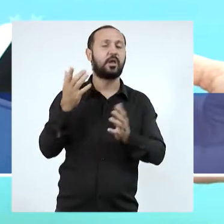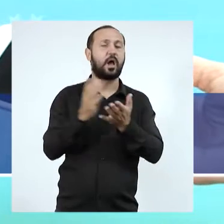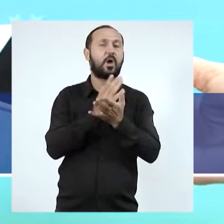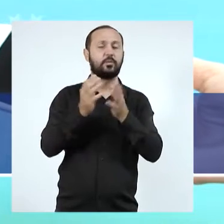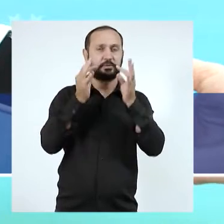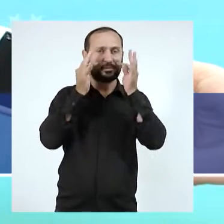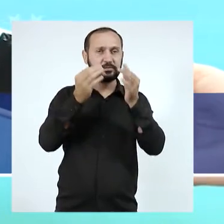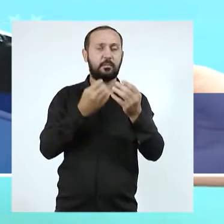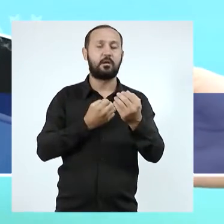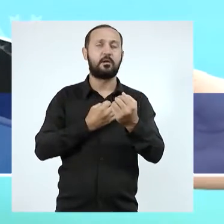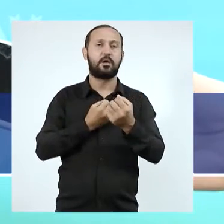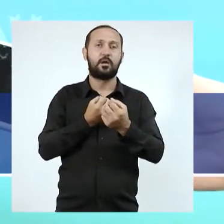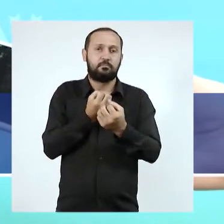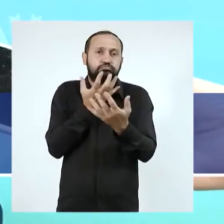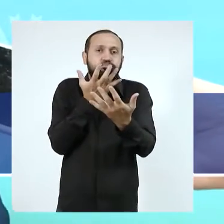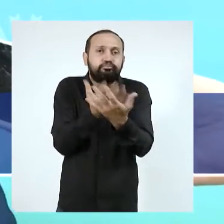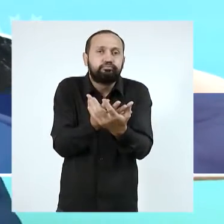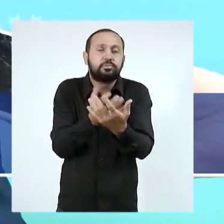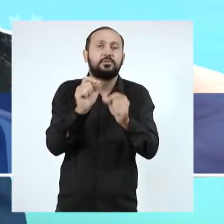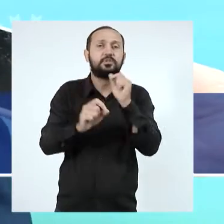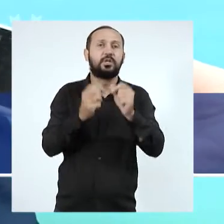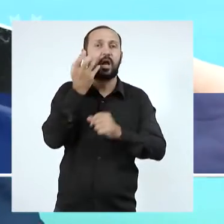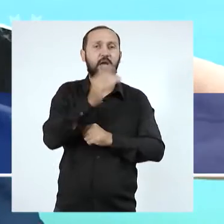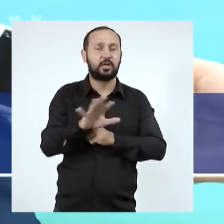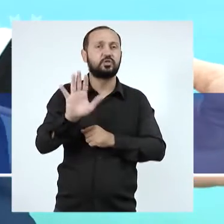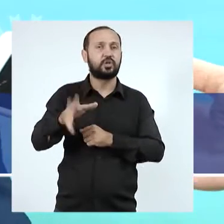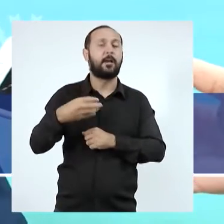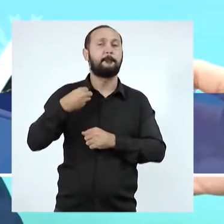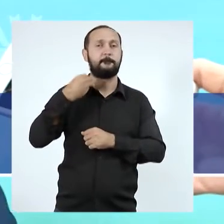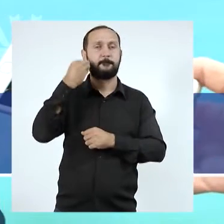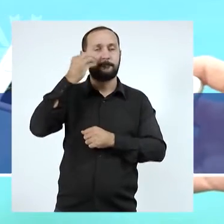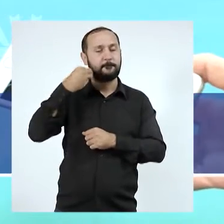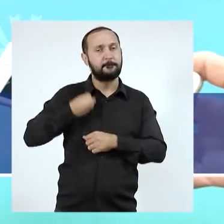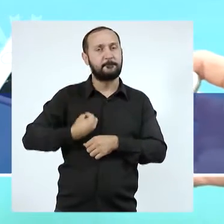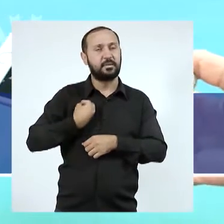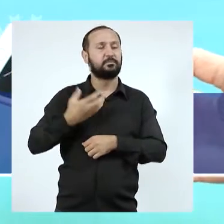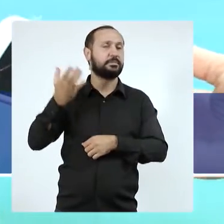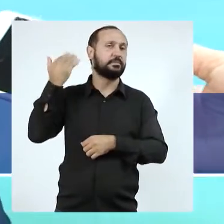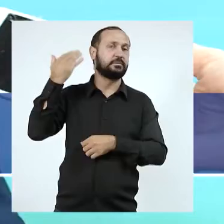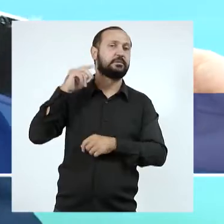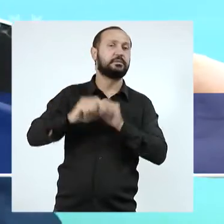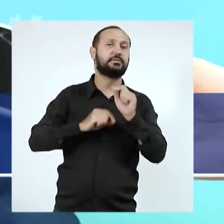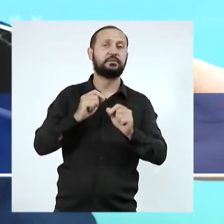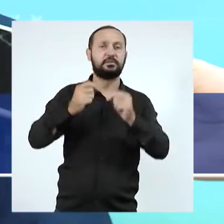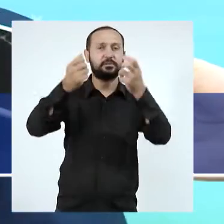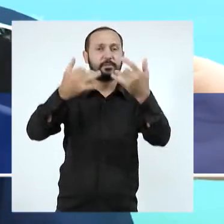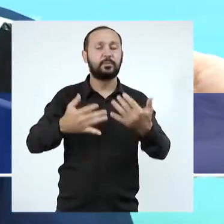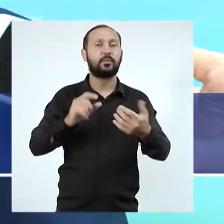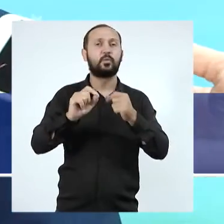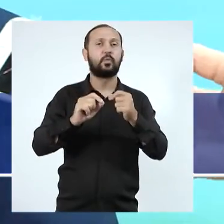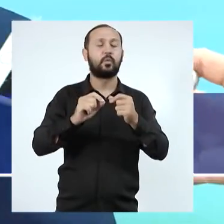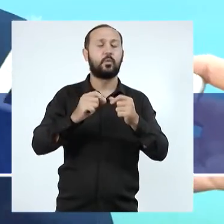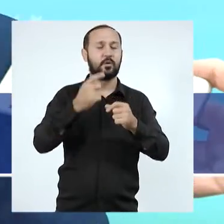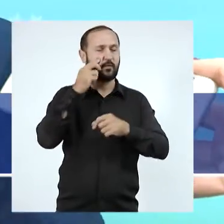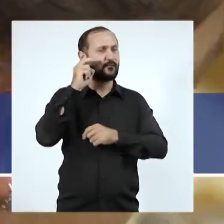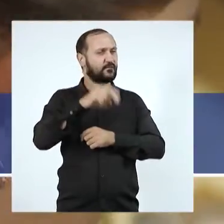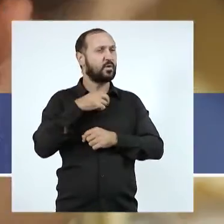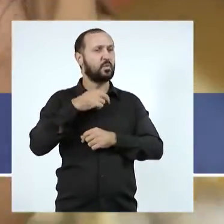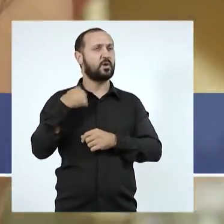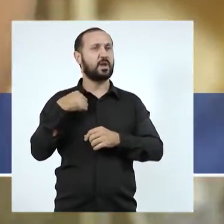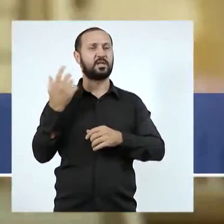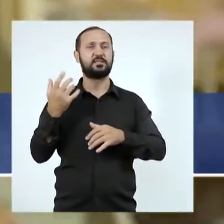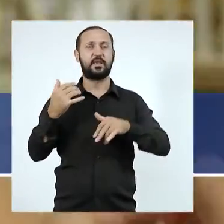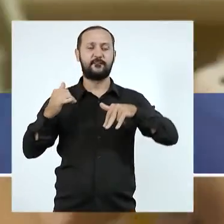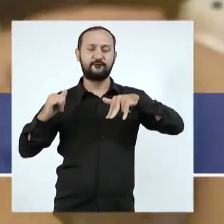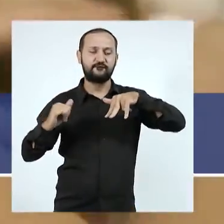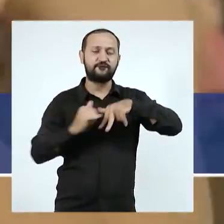Nós temos testemunhos, né, de crianças, de adolescentes que participaram das palestras nos anos anteriores e